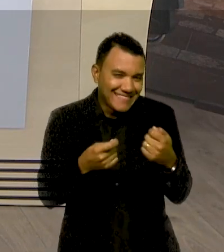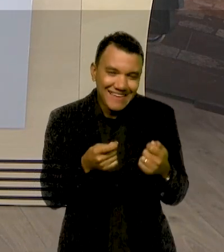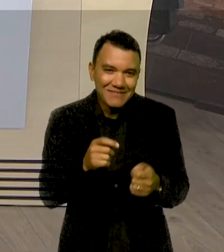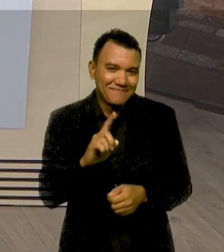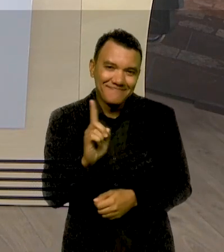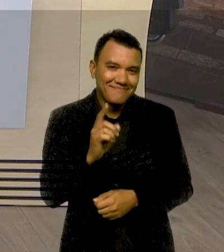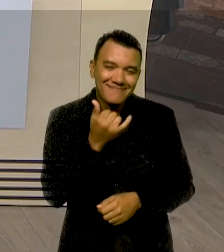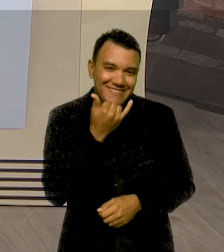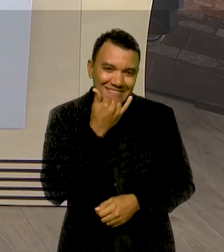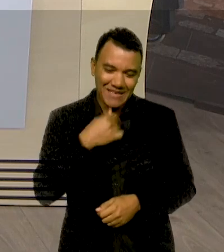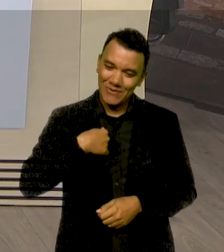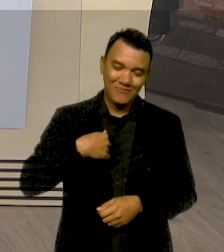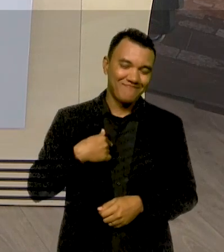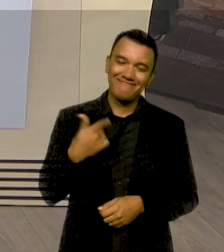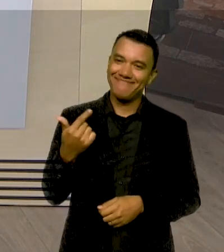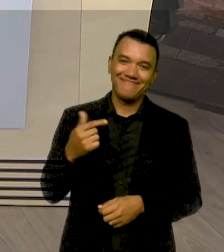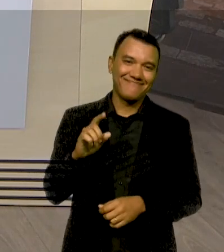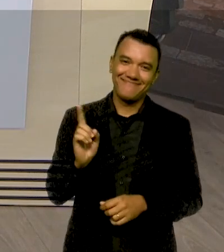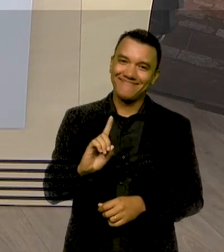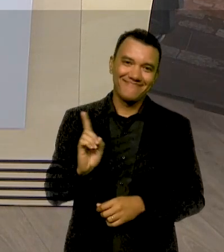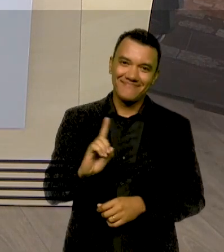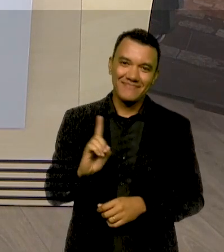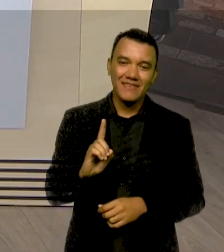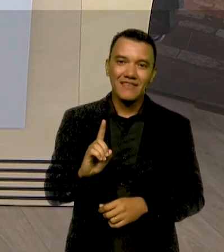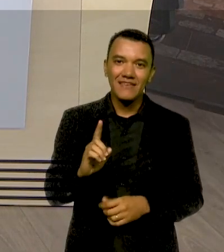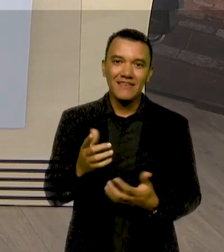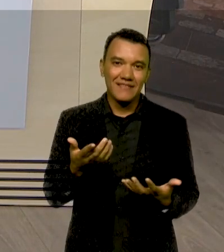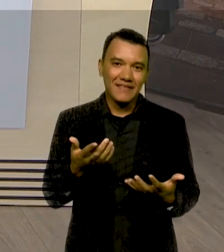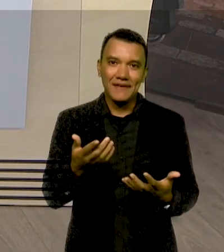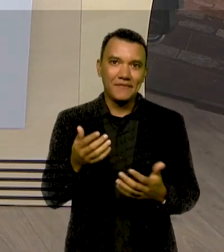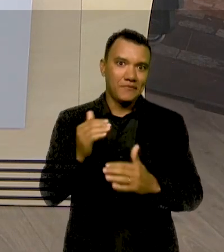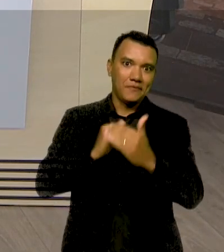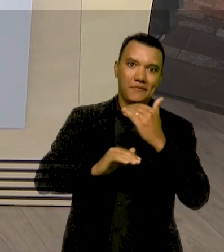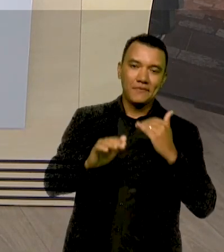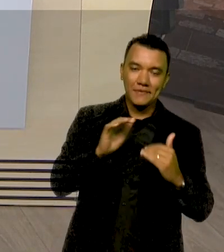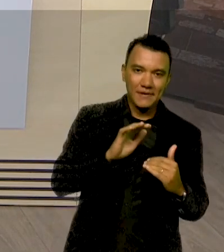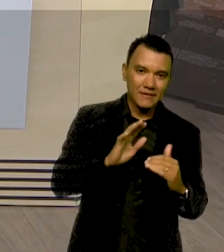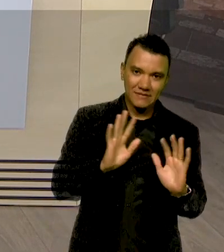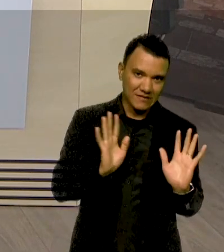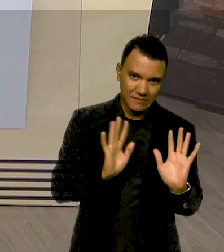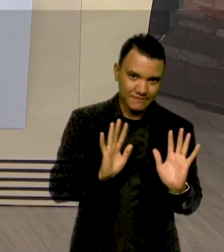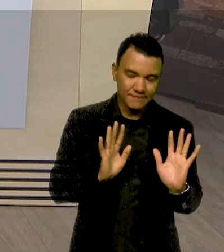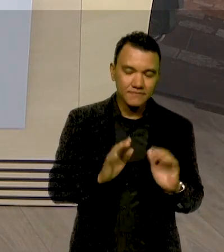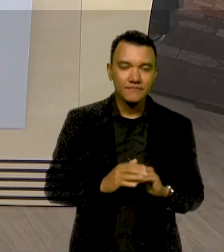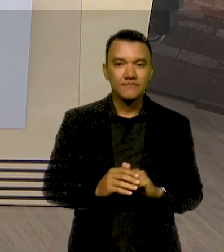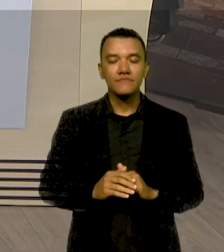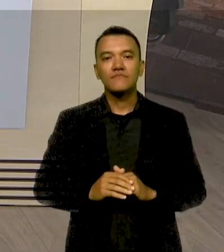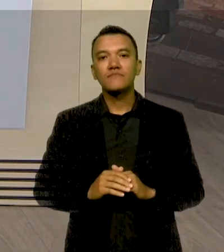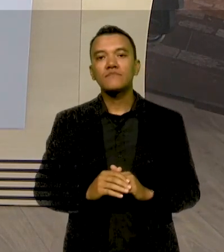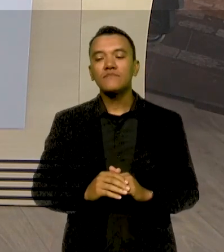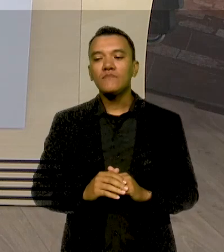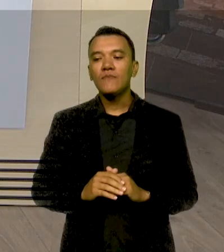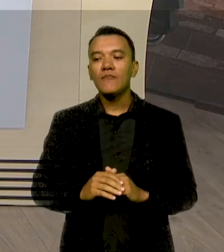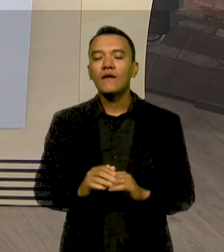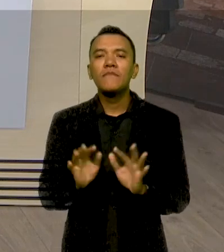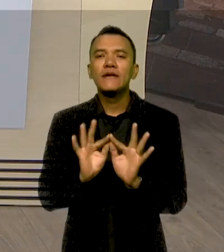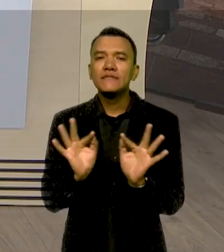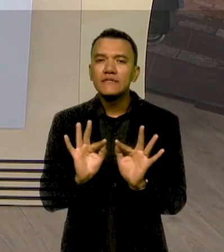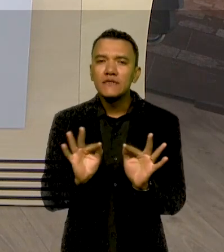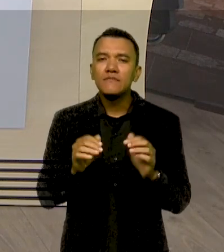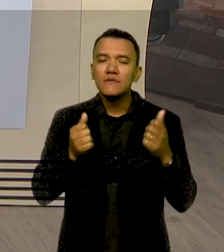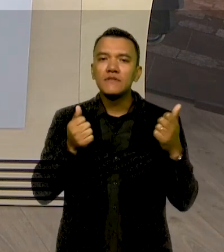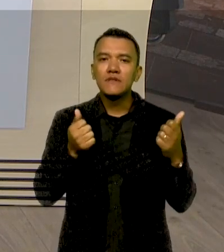justamente para não, digamos assim, retroceder. Mas eu queria, por exemplo, de forma bem simples aqui,